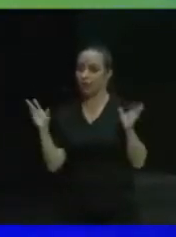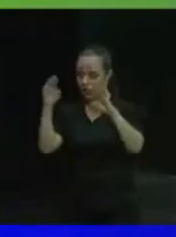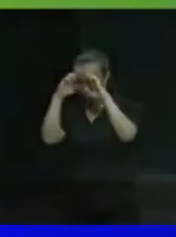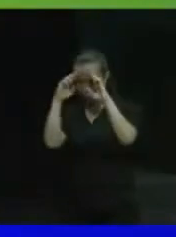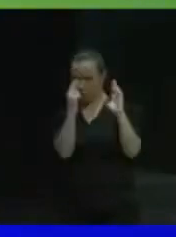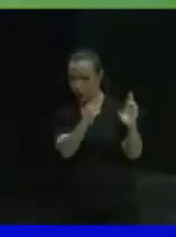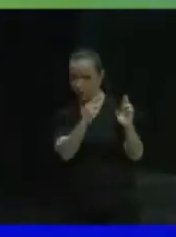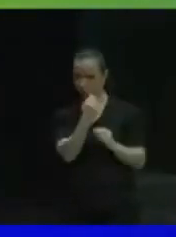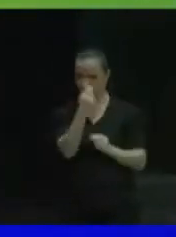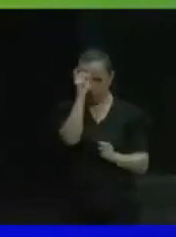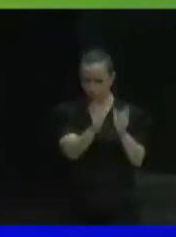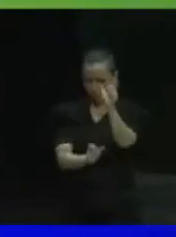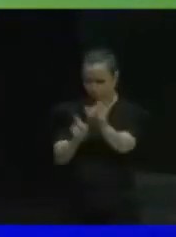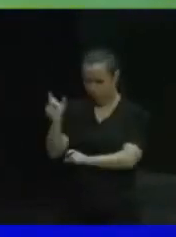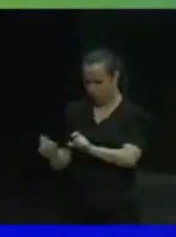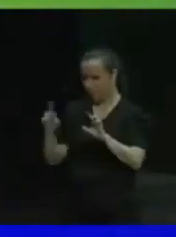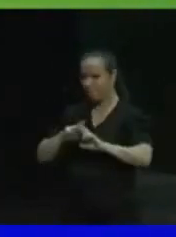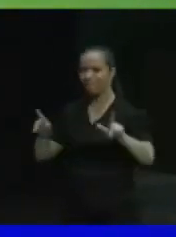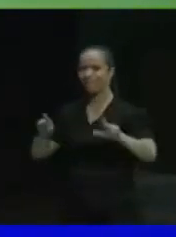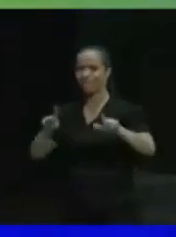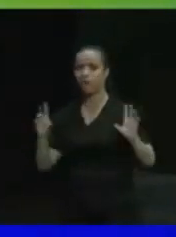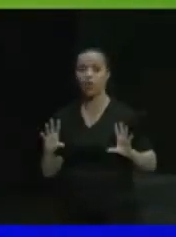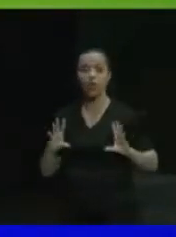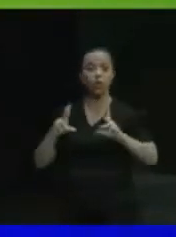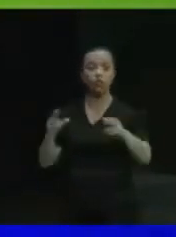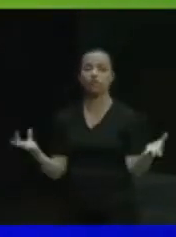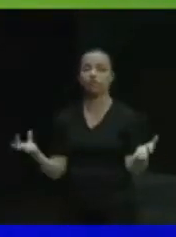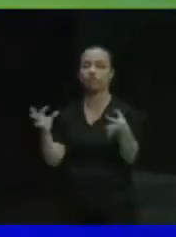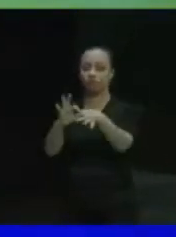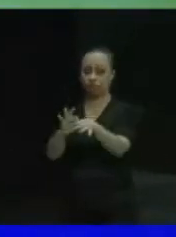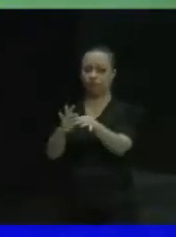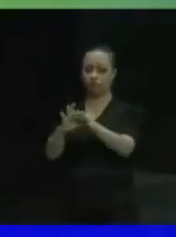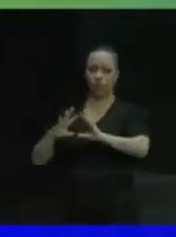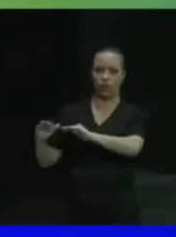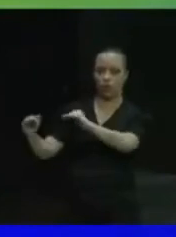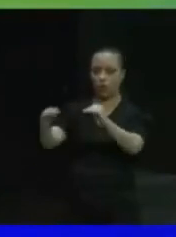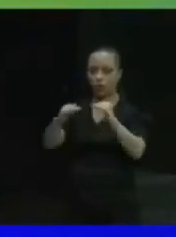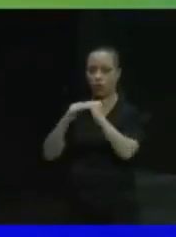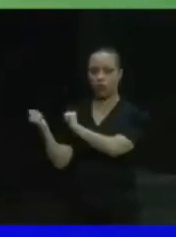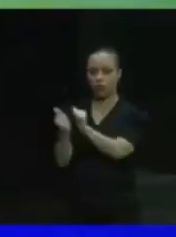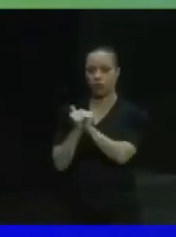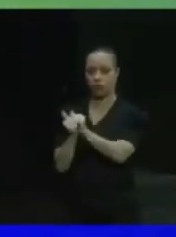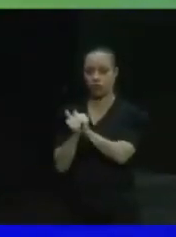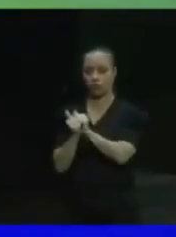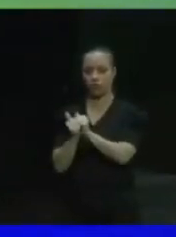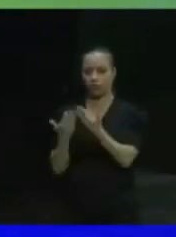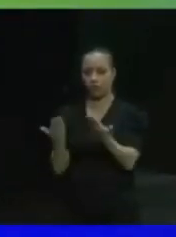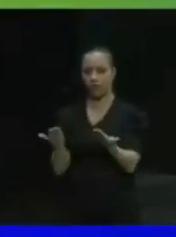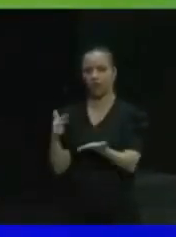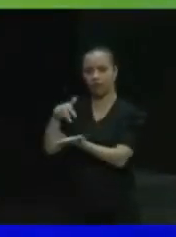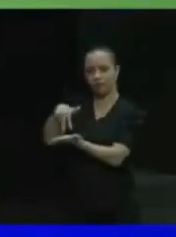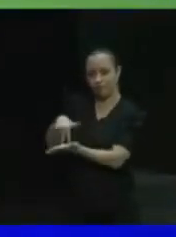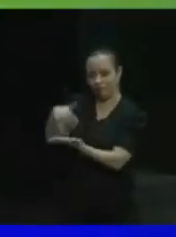diferente. Tudo está conectado. Todos nós estamos juntos. Pretendo